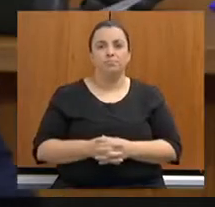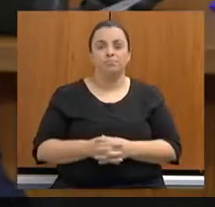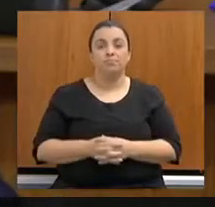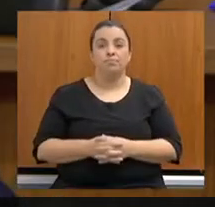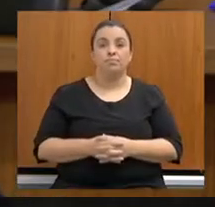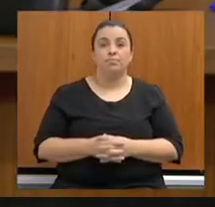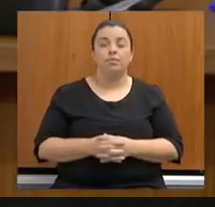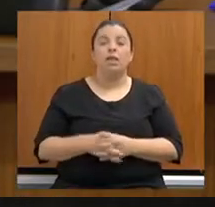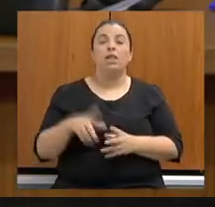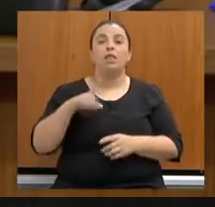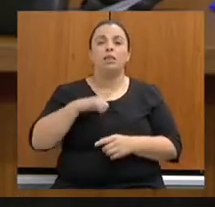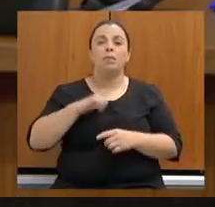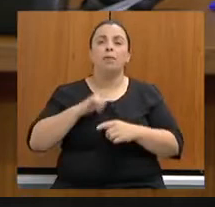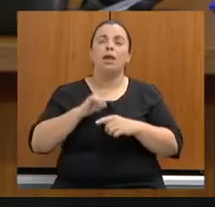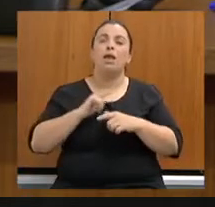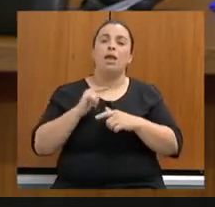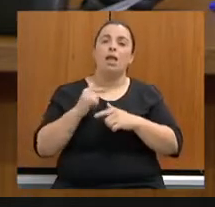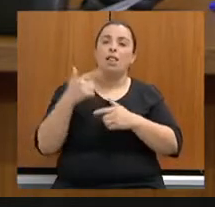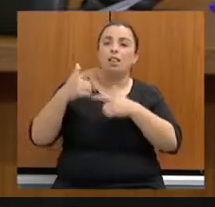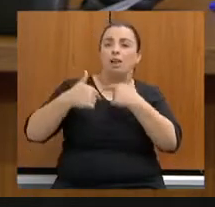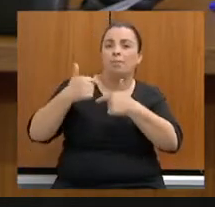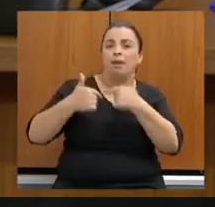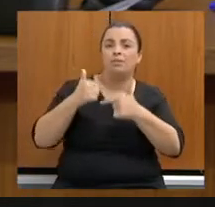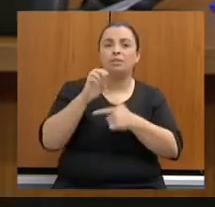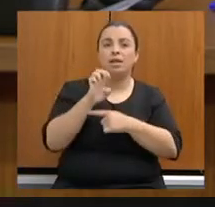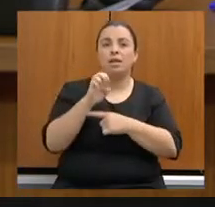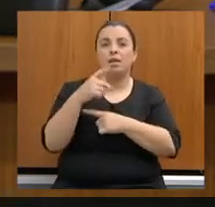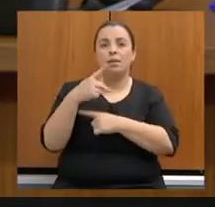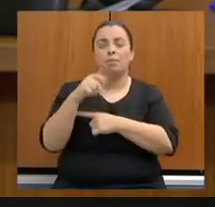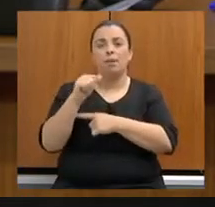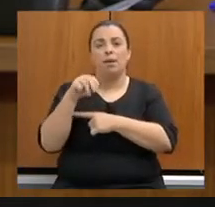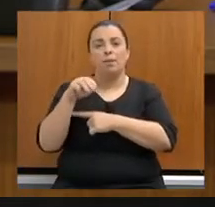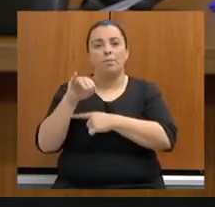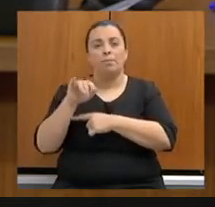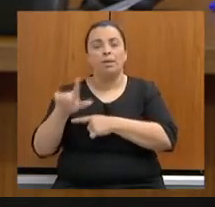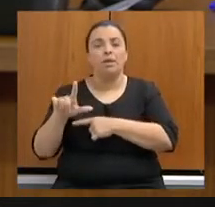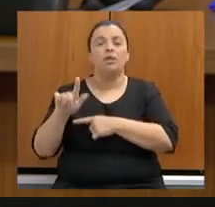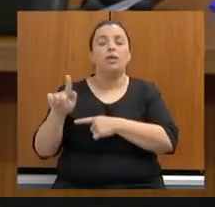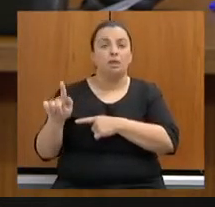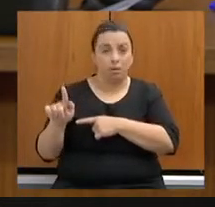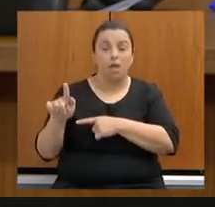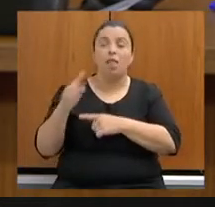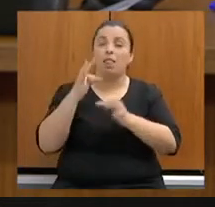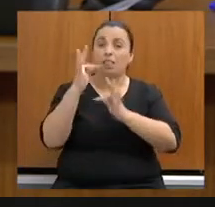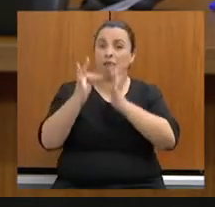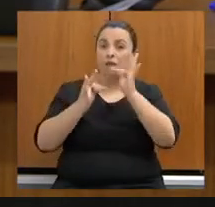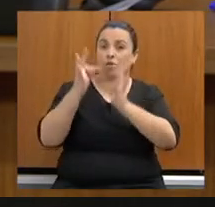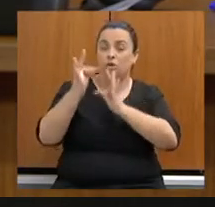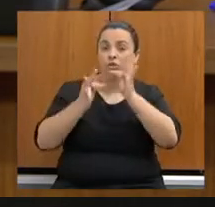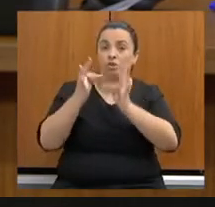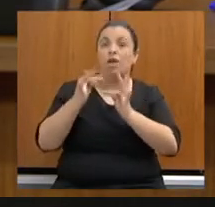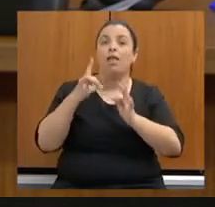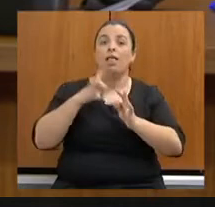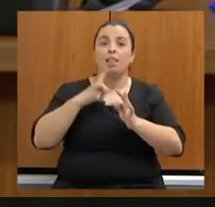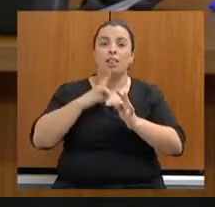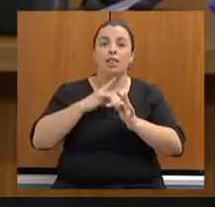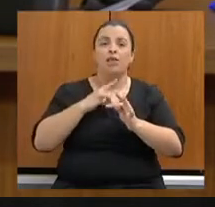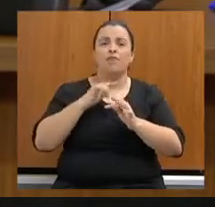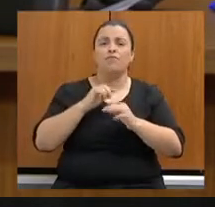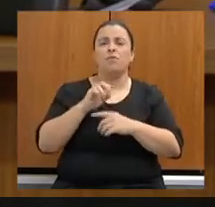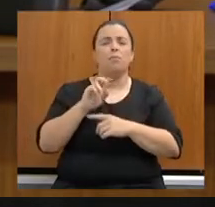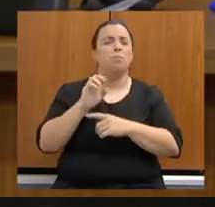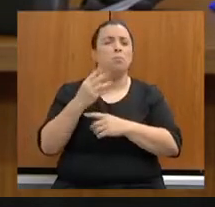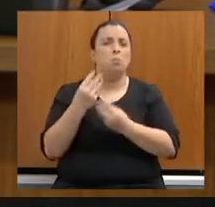e ainda ações de para migue de transferência de fusão de tecnologia 41.600 mudas qualificadas